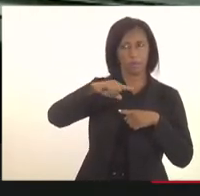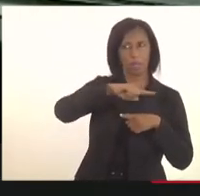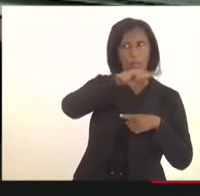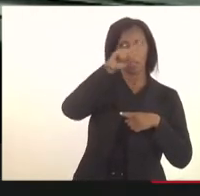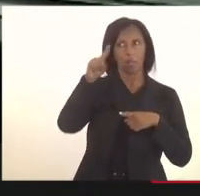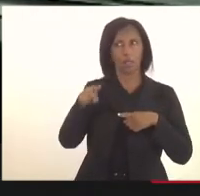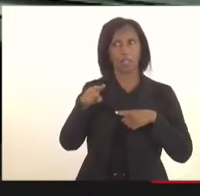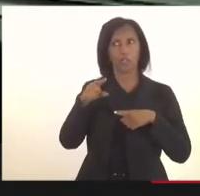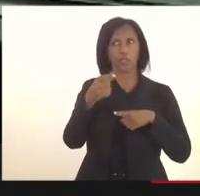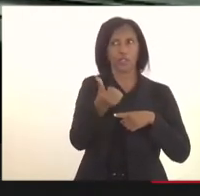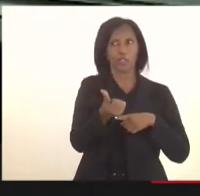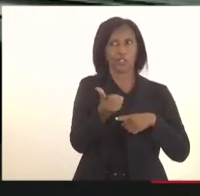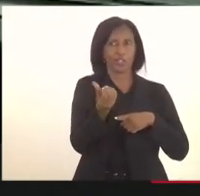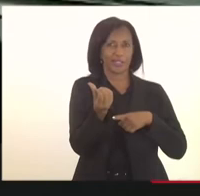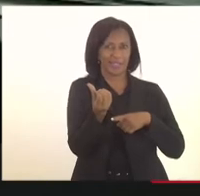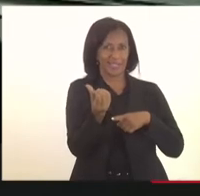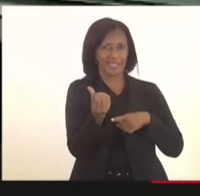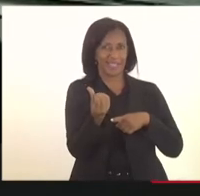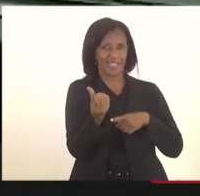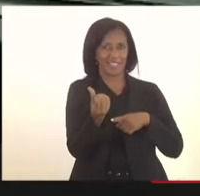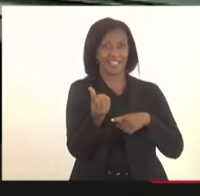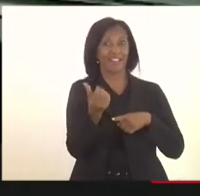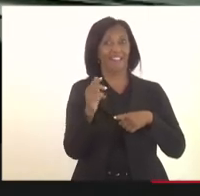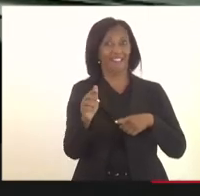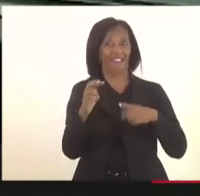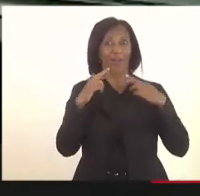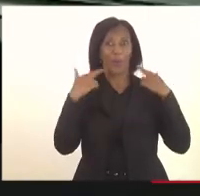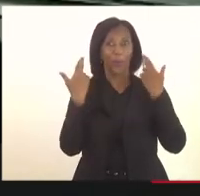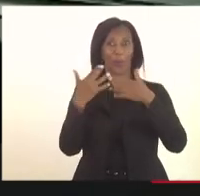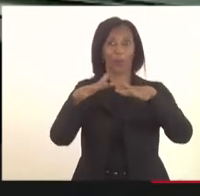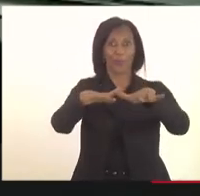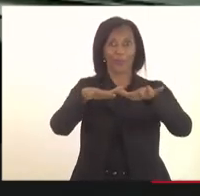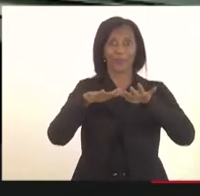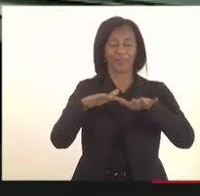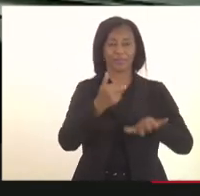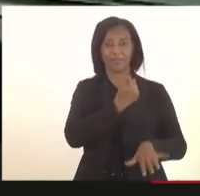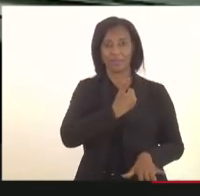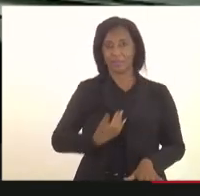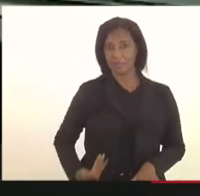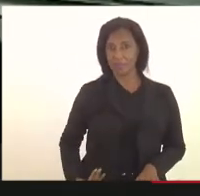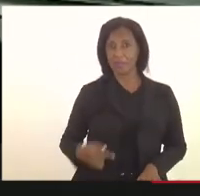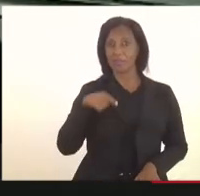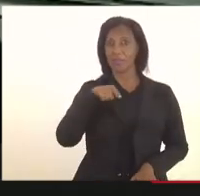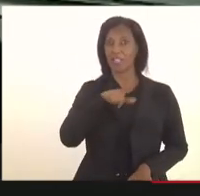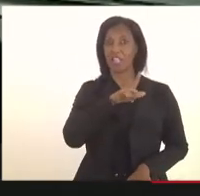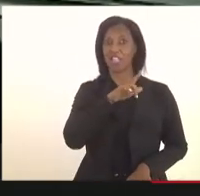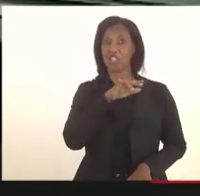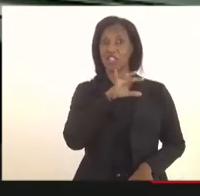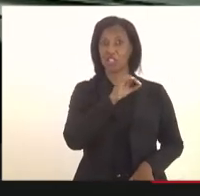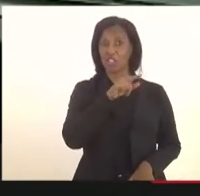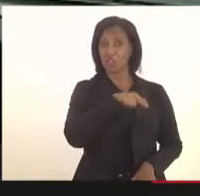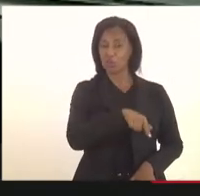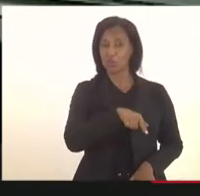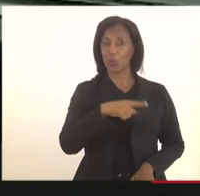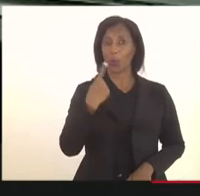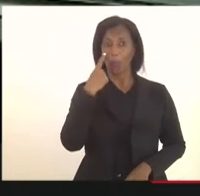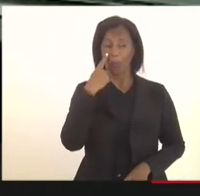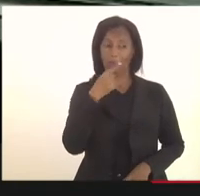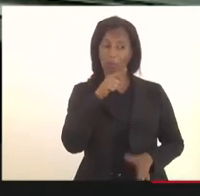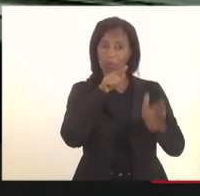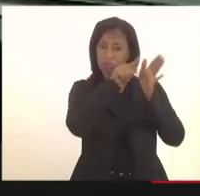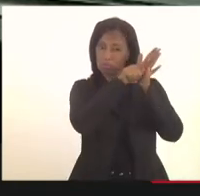16, uma audiência pública sobre esses litígios, porque eu